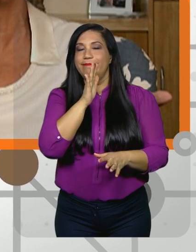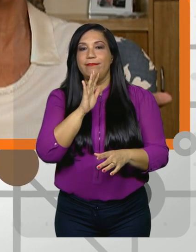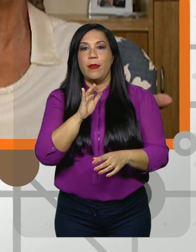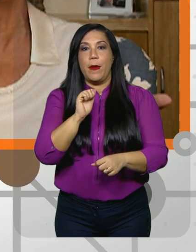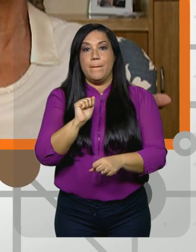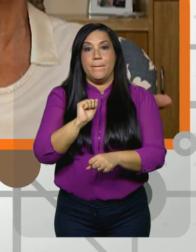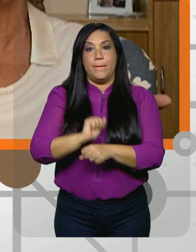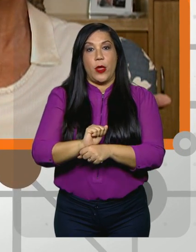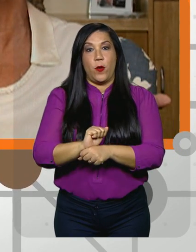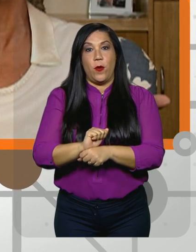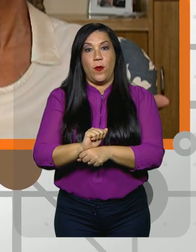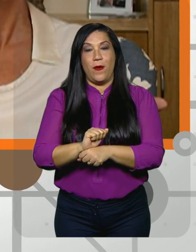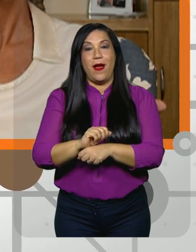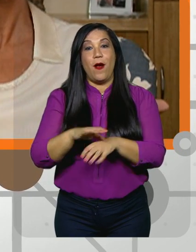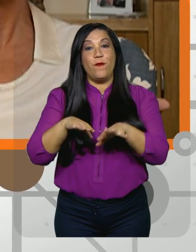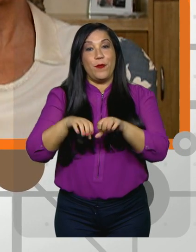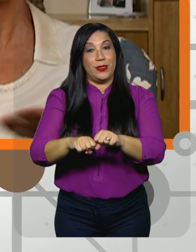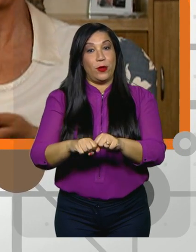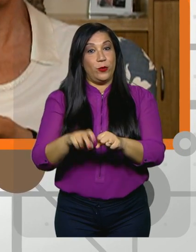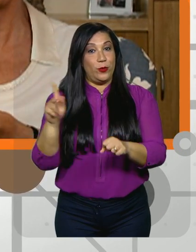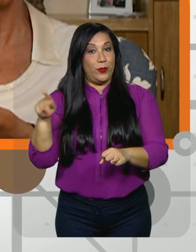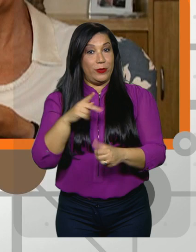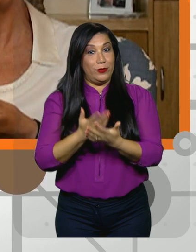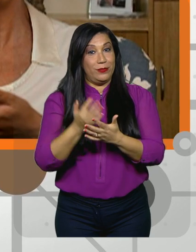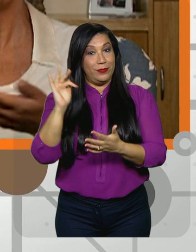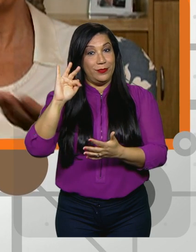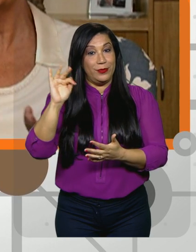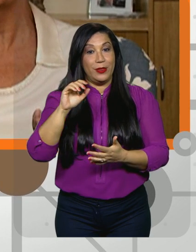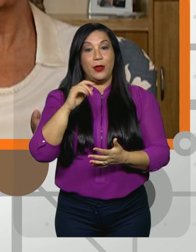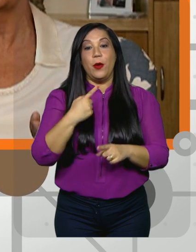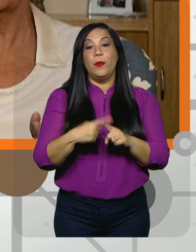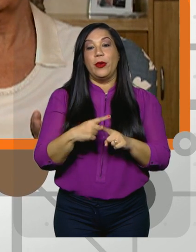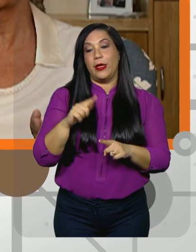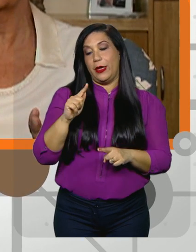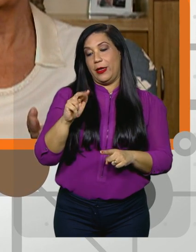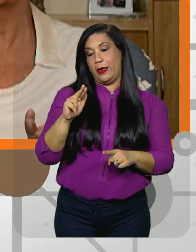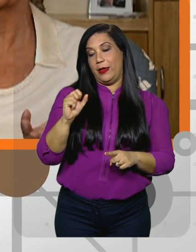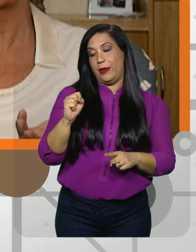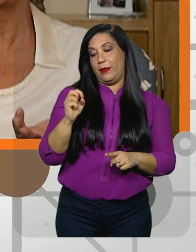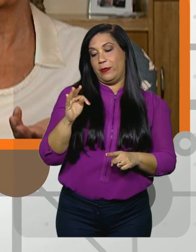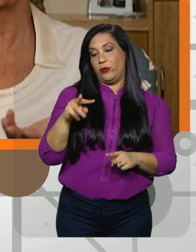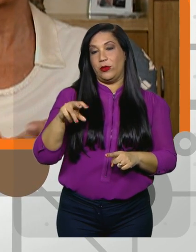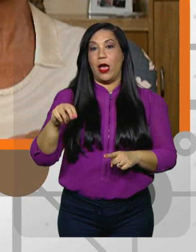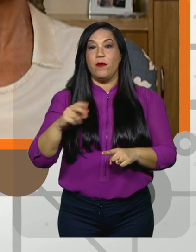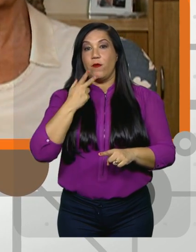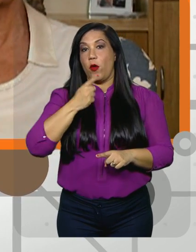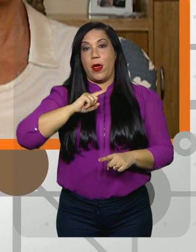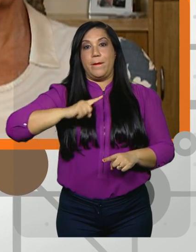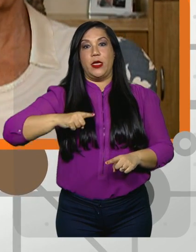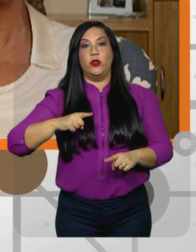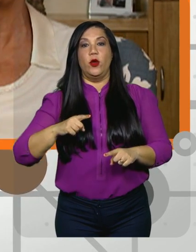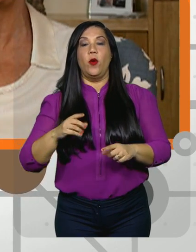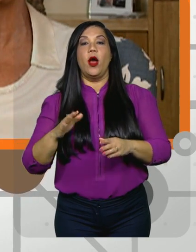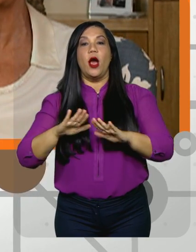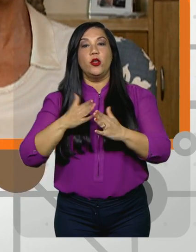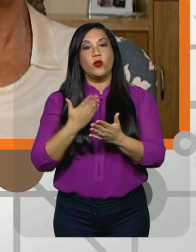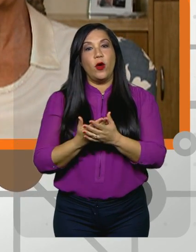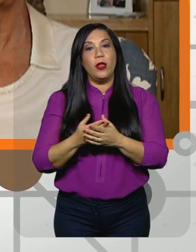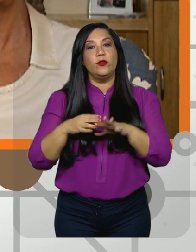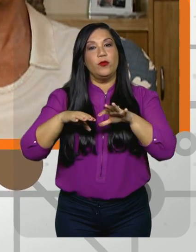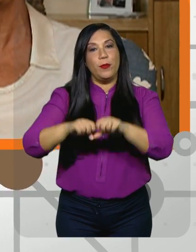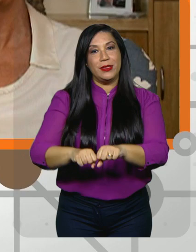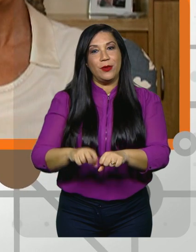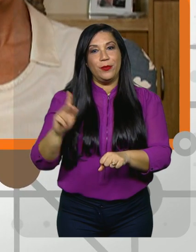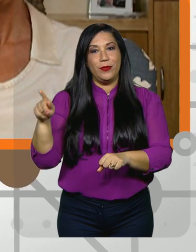do professor em nível superior, porque Gustavo Capanema impediu que a Escola de Formação de Professores fosse incorporada à Universidade